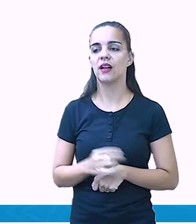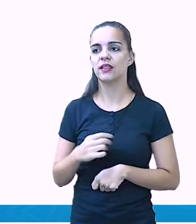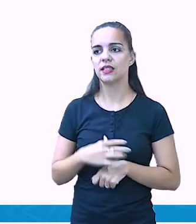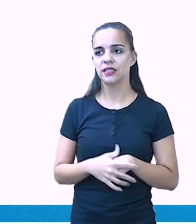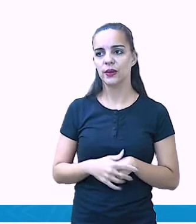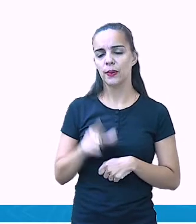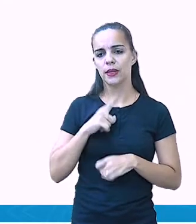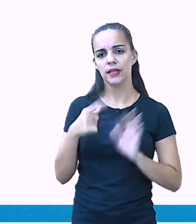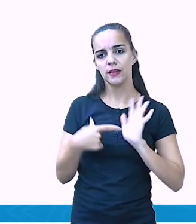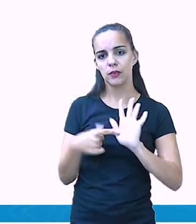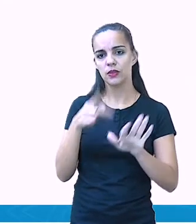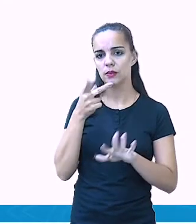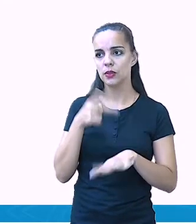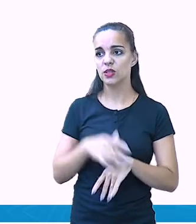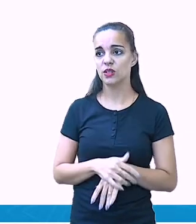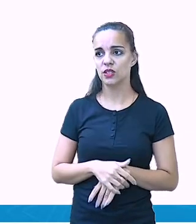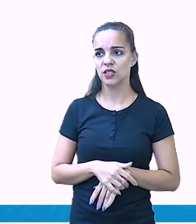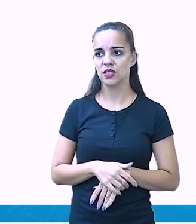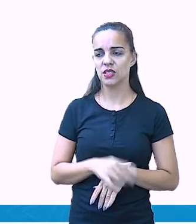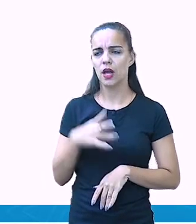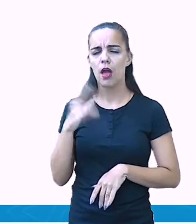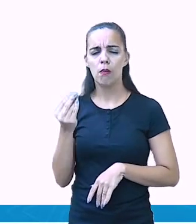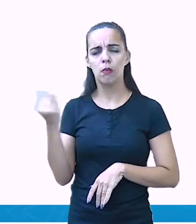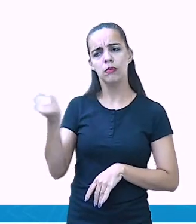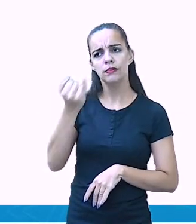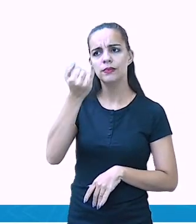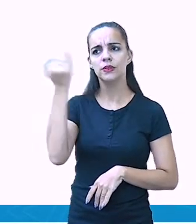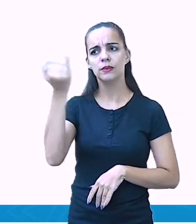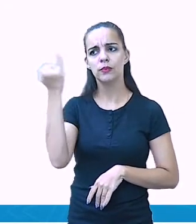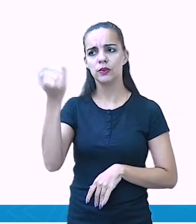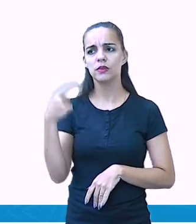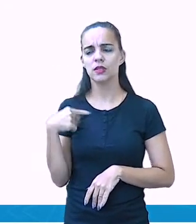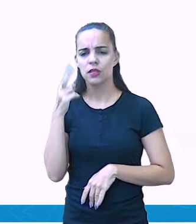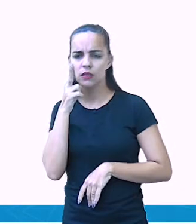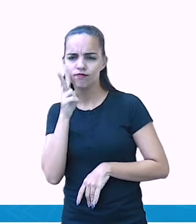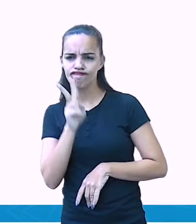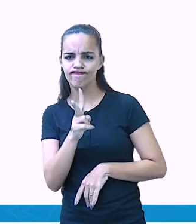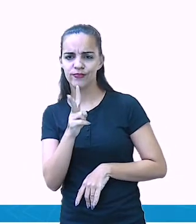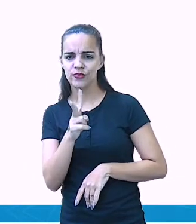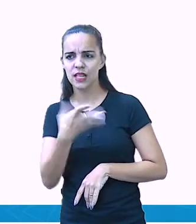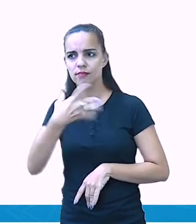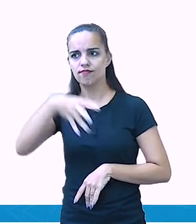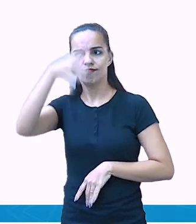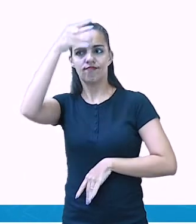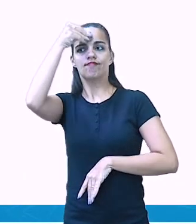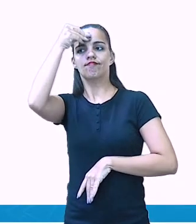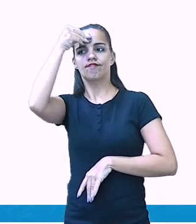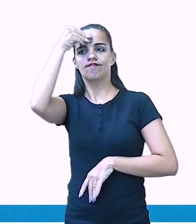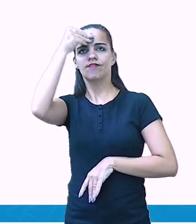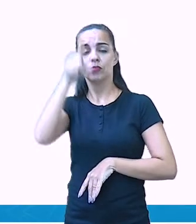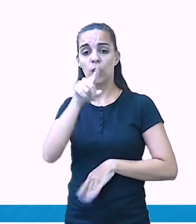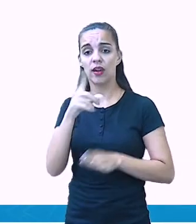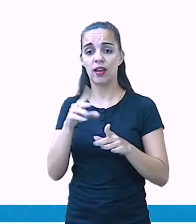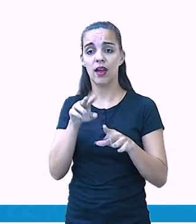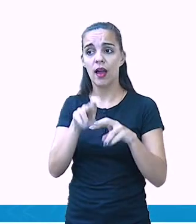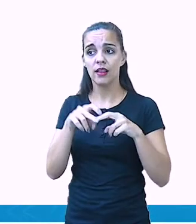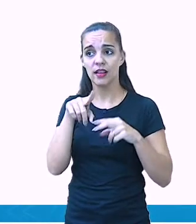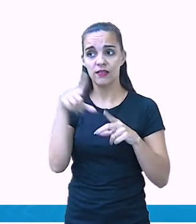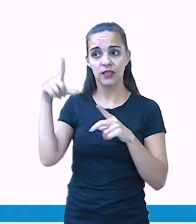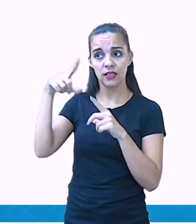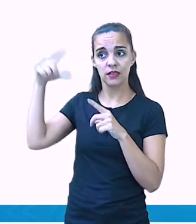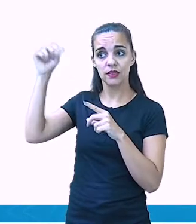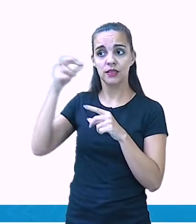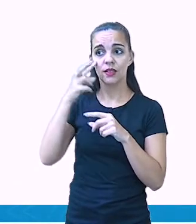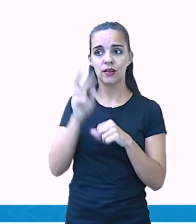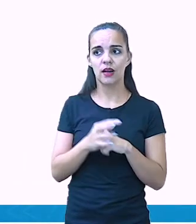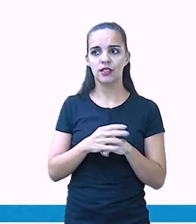apontando para a pessoa. E é muito importante que a gente compreenda porque, através do desenho,